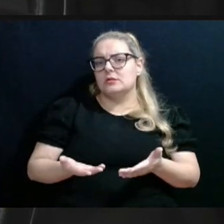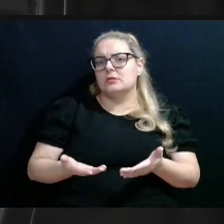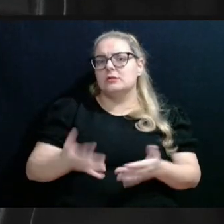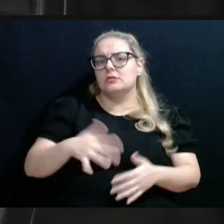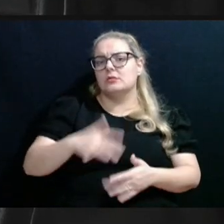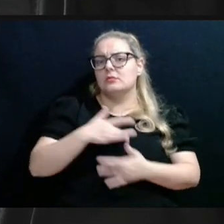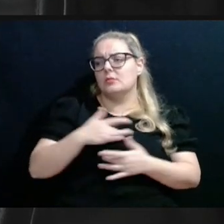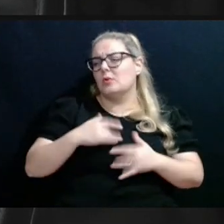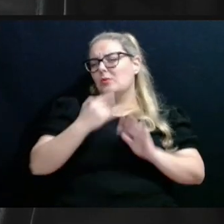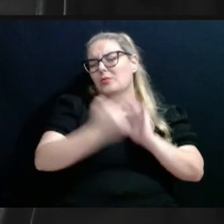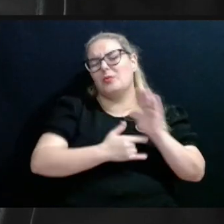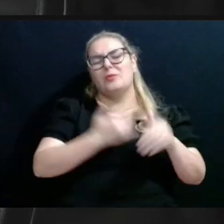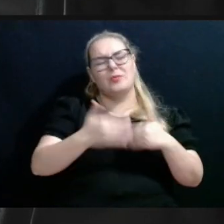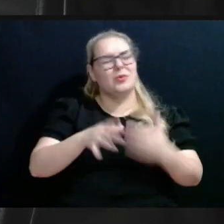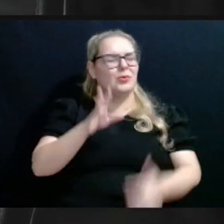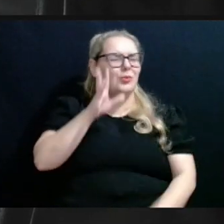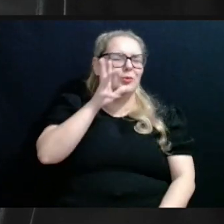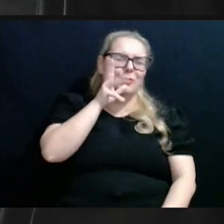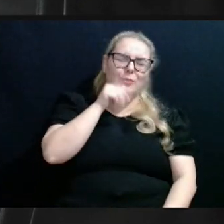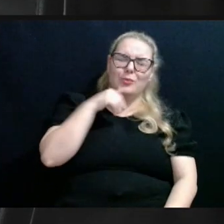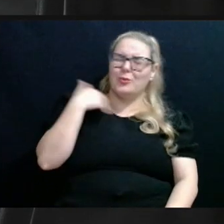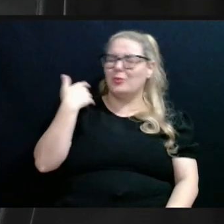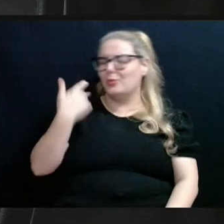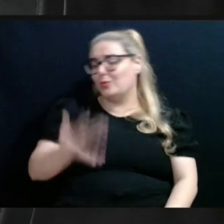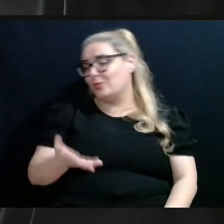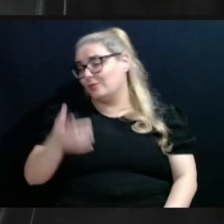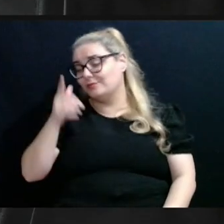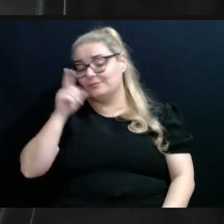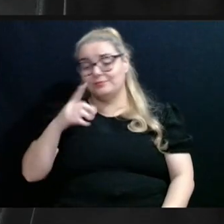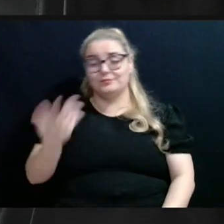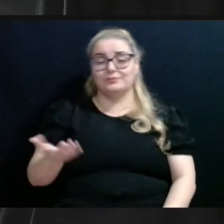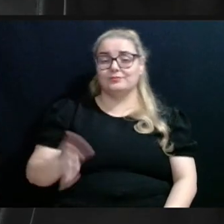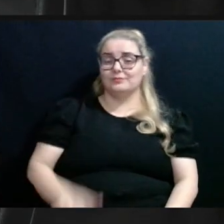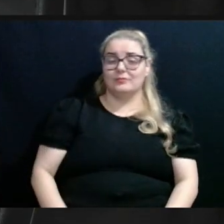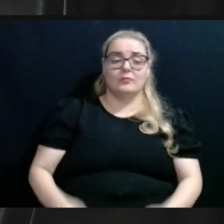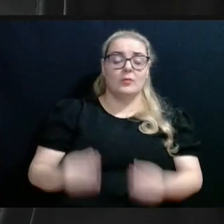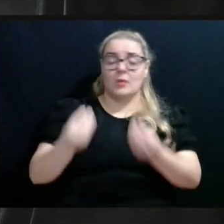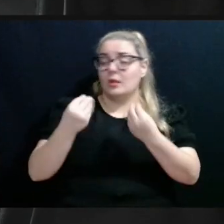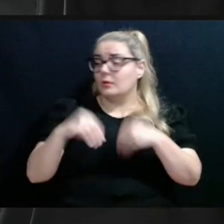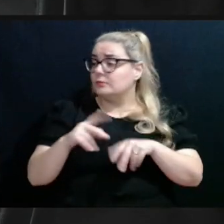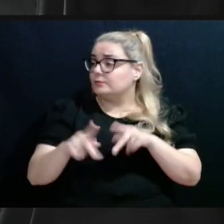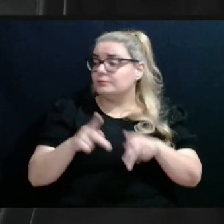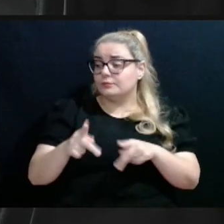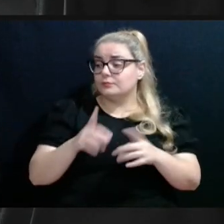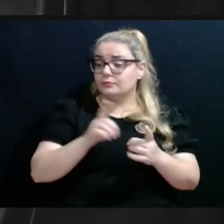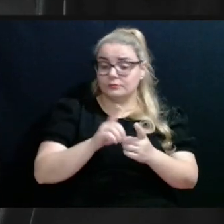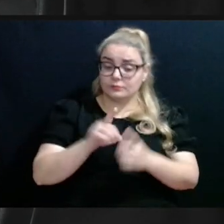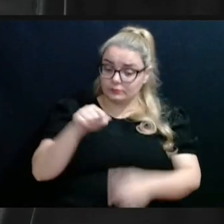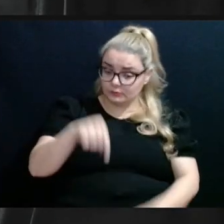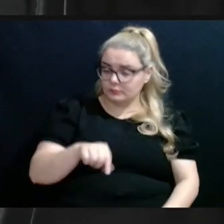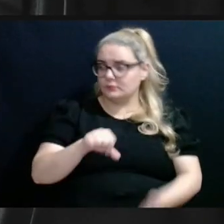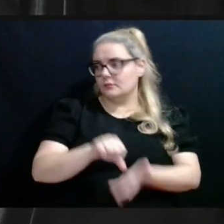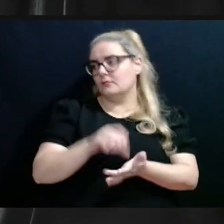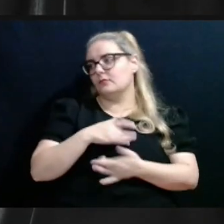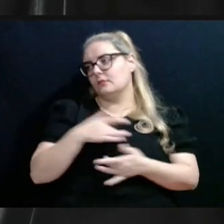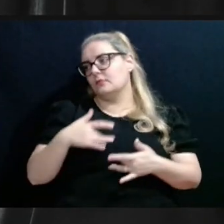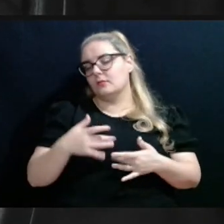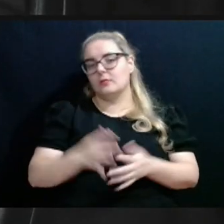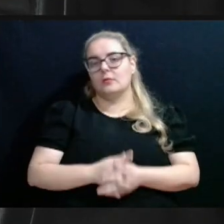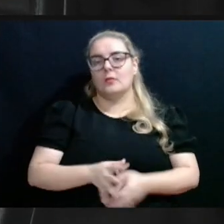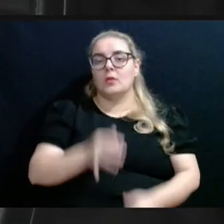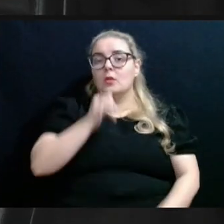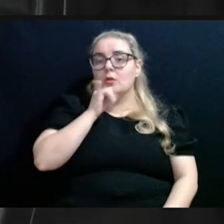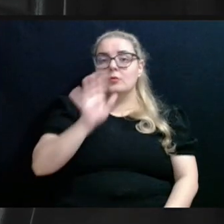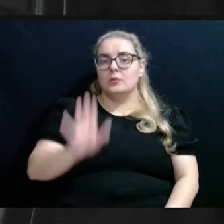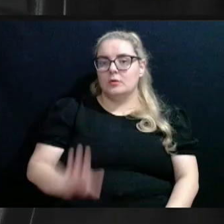imensa que tem, demora para se conseguir, e isso prejudica a população que é atendida naquele posto de saúde. Por exemplo, eu